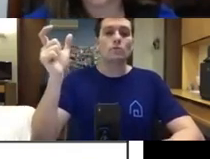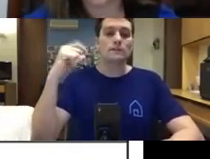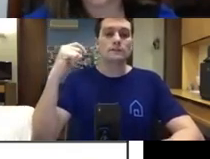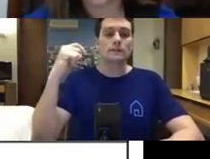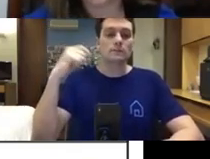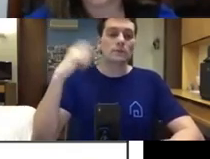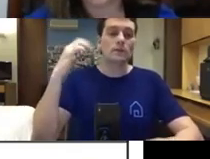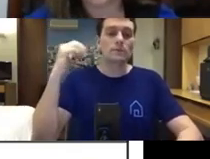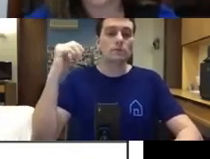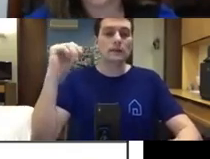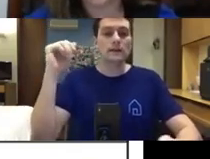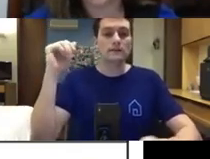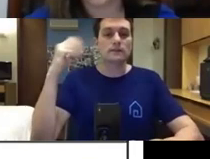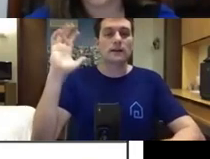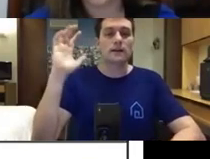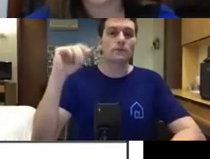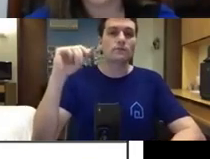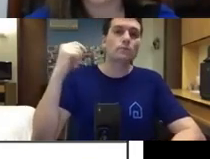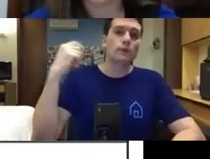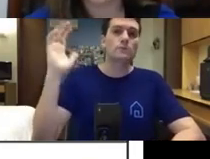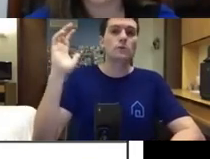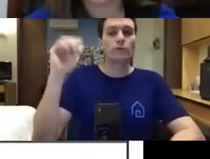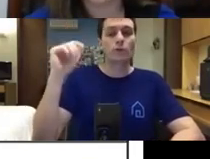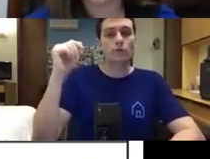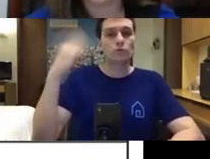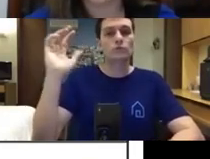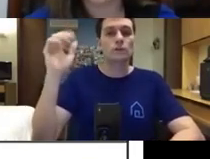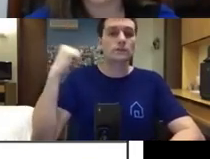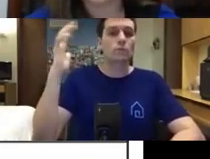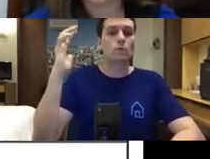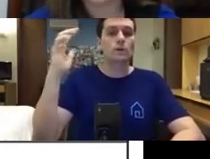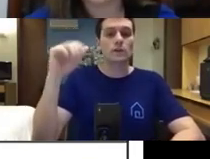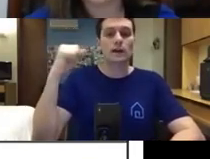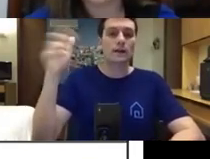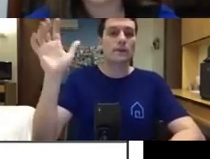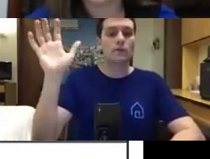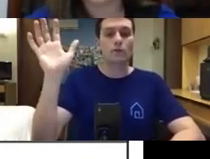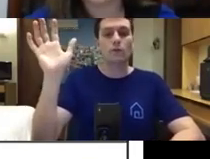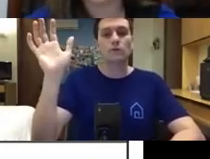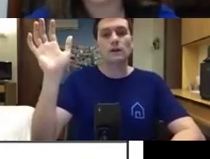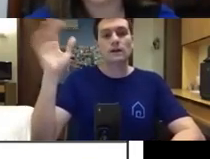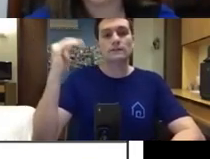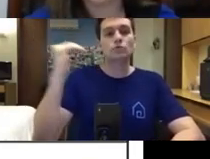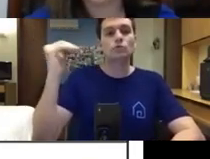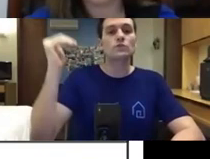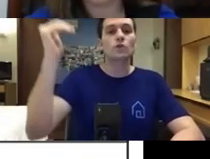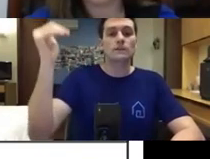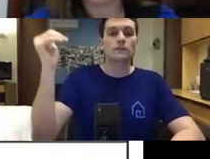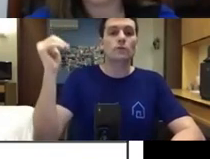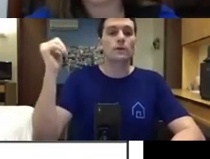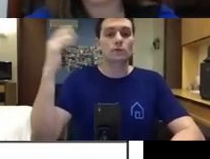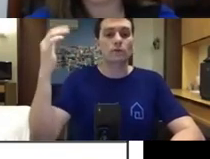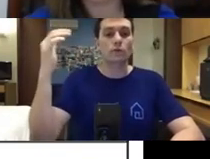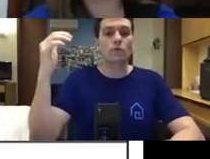com resistência? Porque a primeira pergunta é essa. O prédio pegou fogo, ficou 2 horas até o bombeiro chegar e apagar o fogo. Essas 2 horas